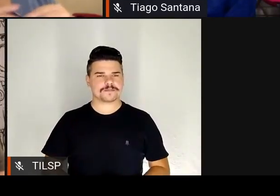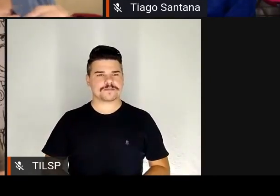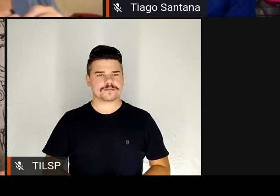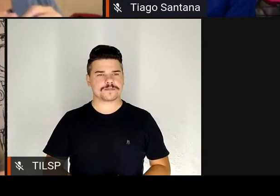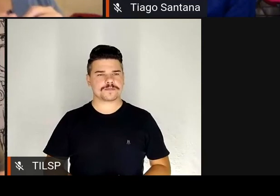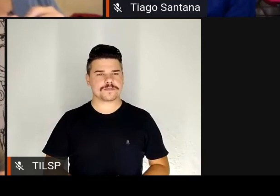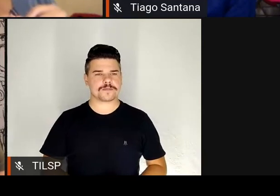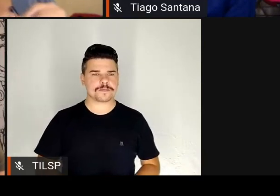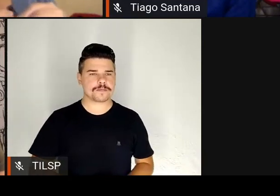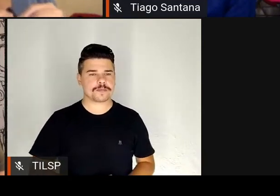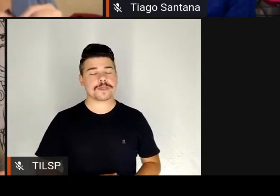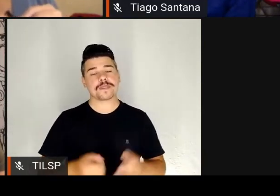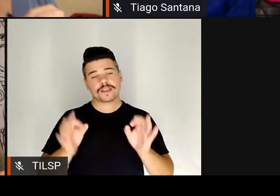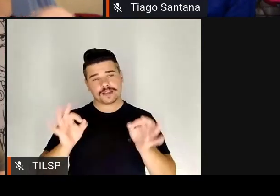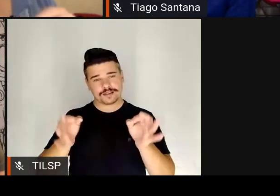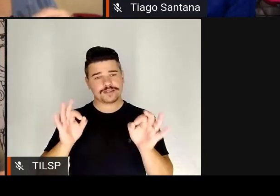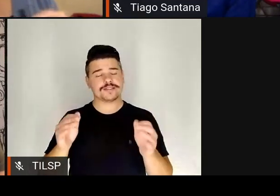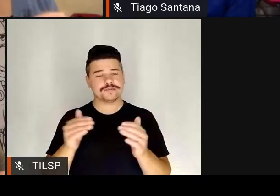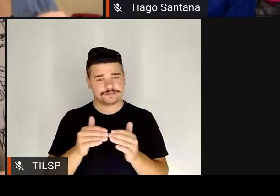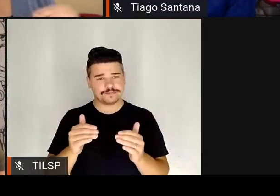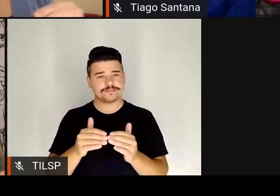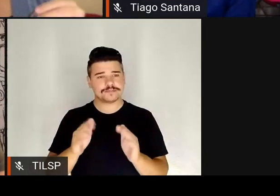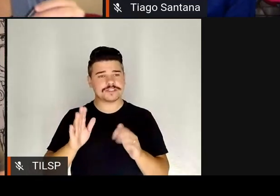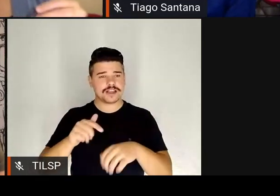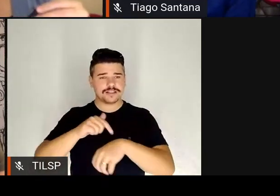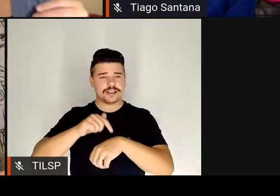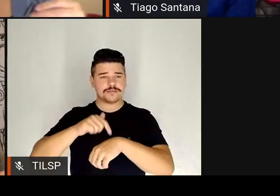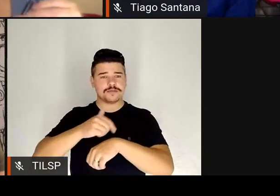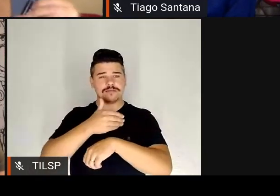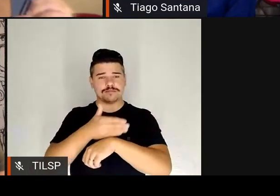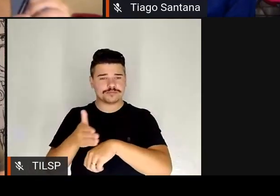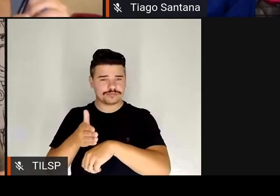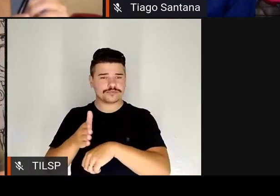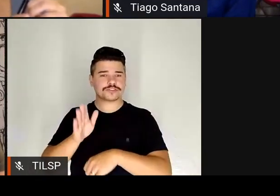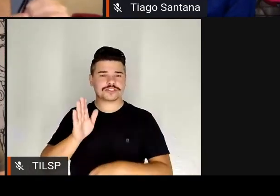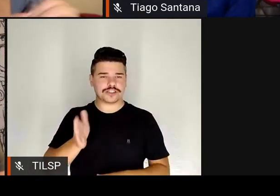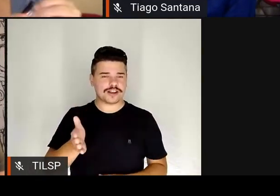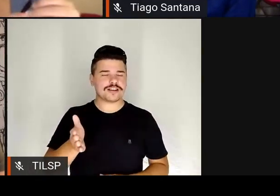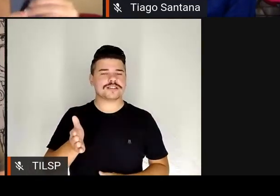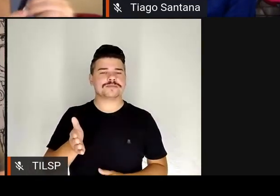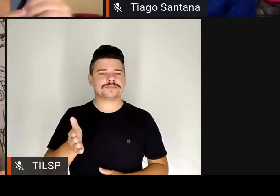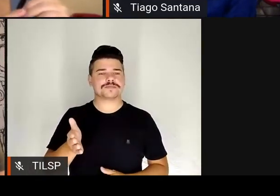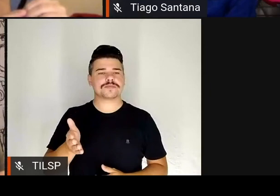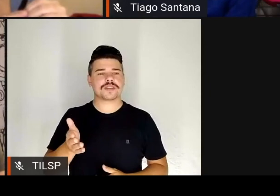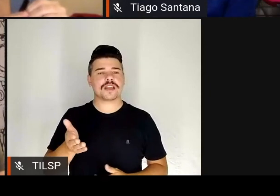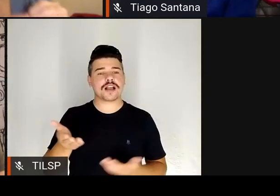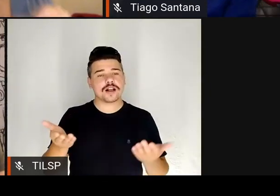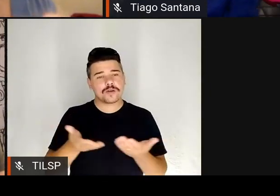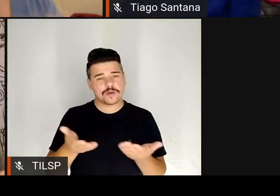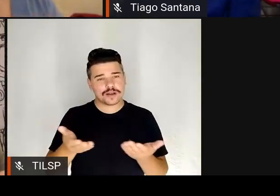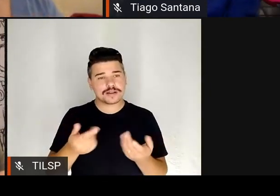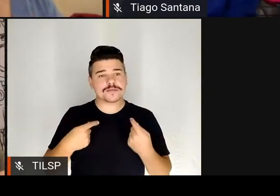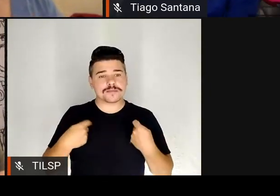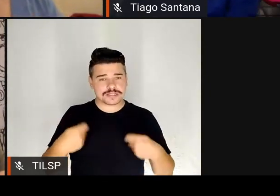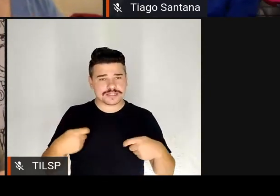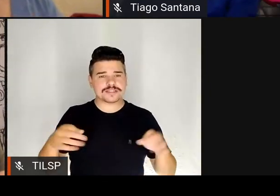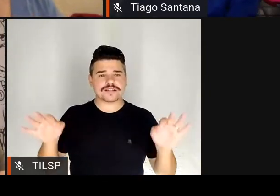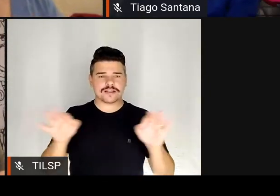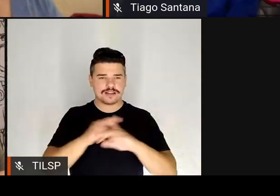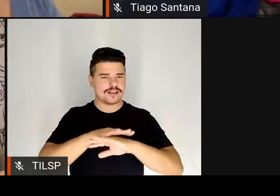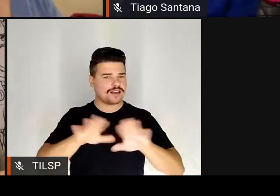É, não, de fato, nós já passamos todo o que seria razoável de tempo. Eu acho que a gente precisa